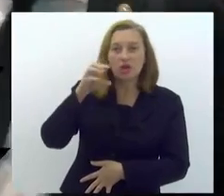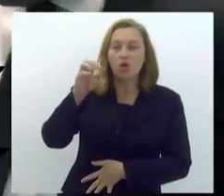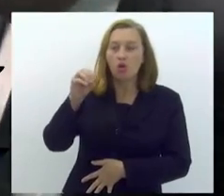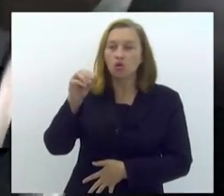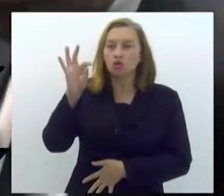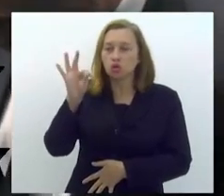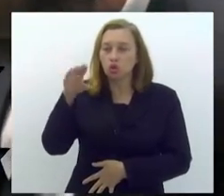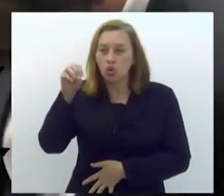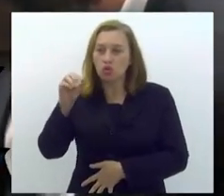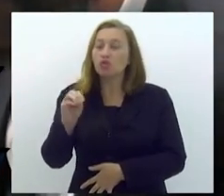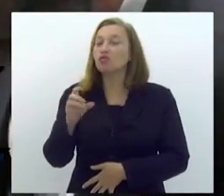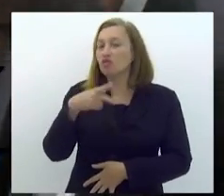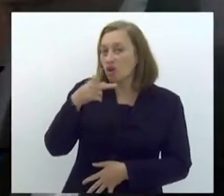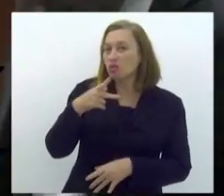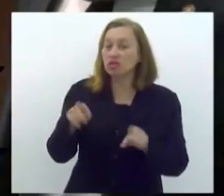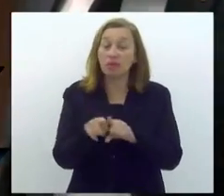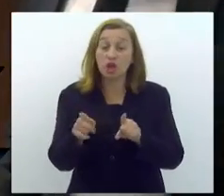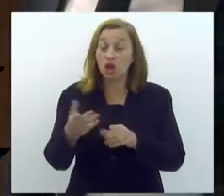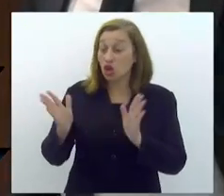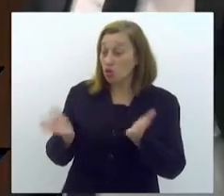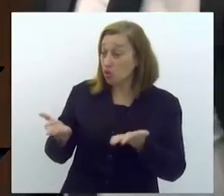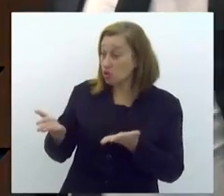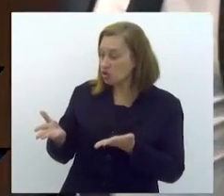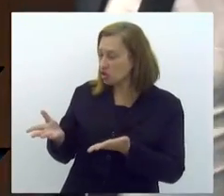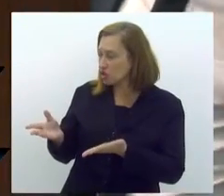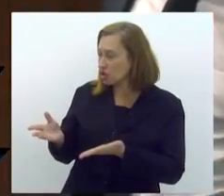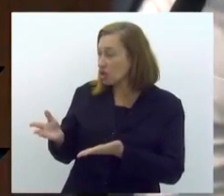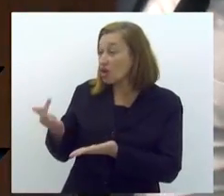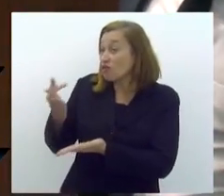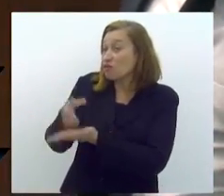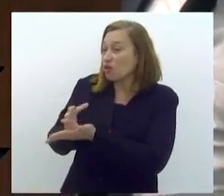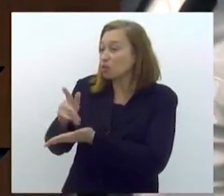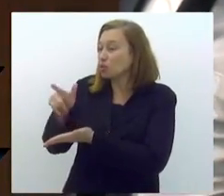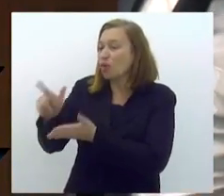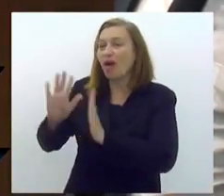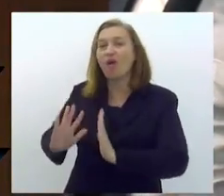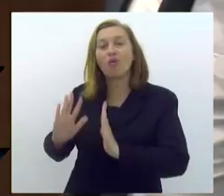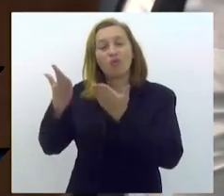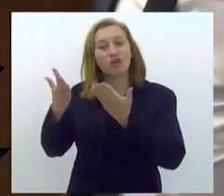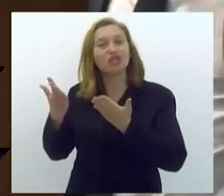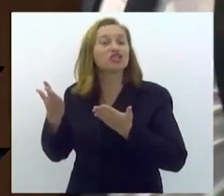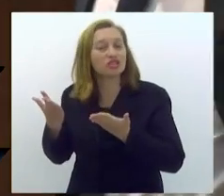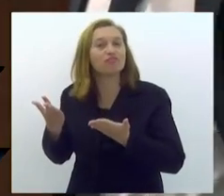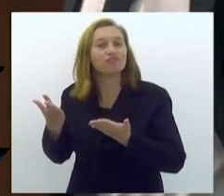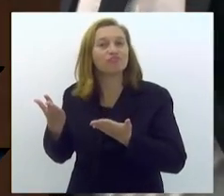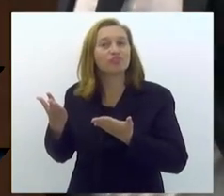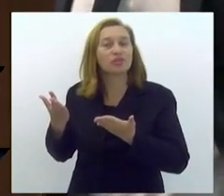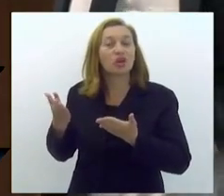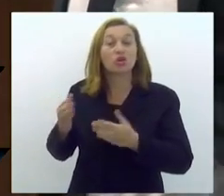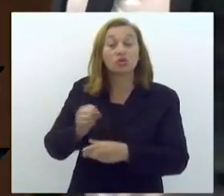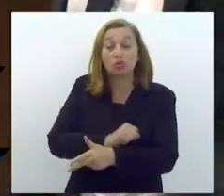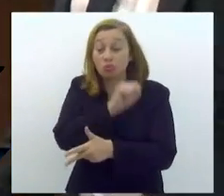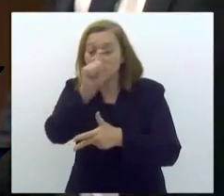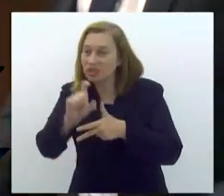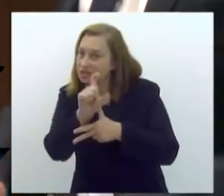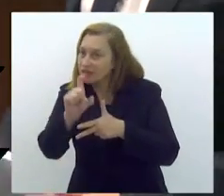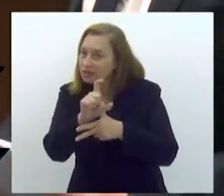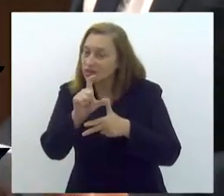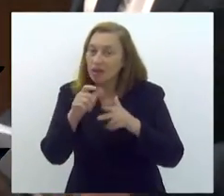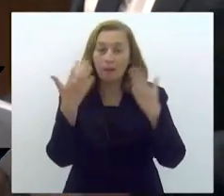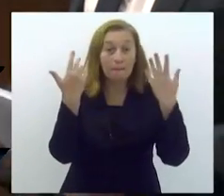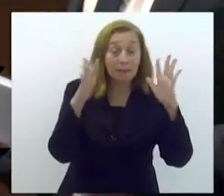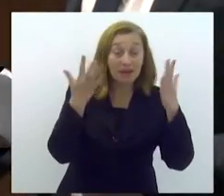e hoje não estavam lá para prestigiar esse gesto do Poder Executivo e aqui